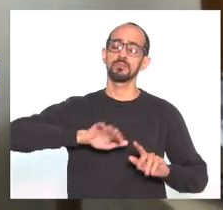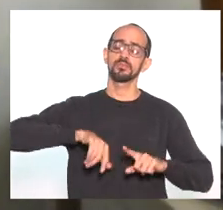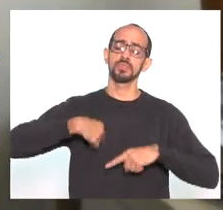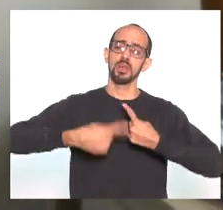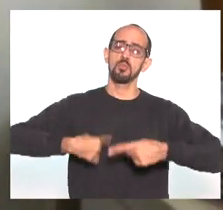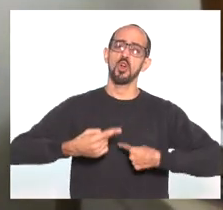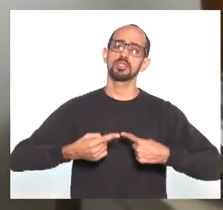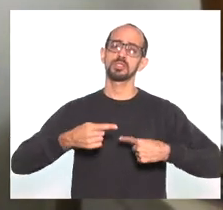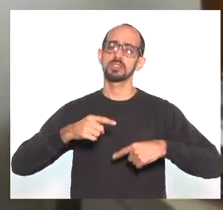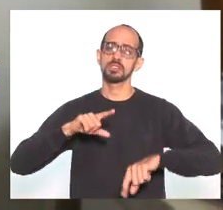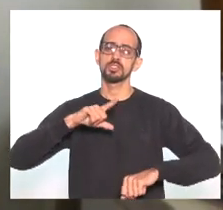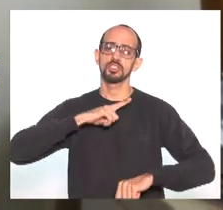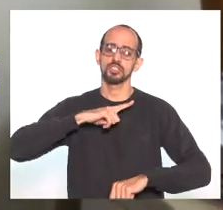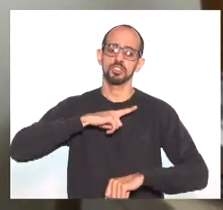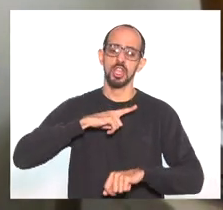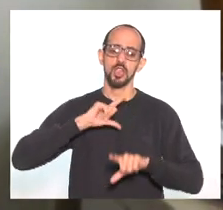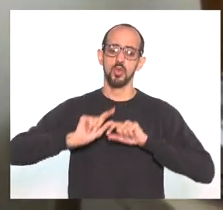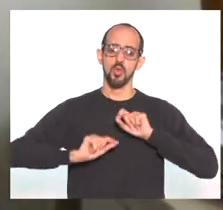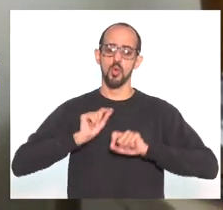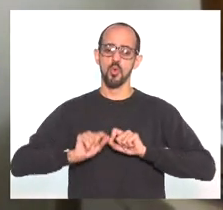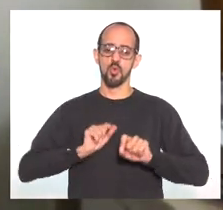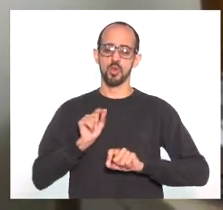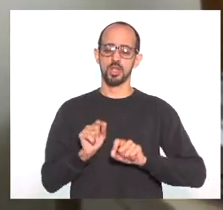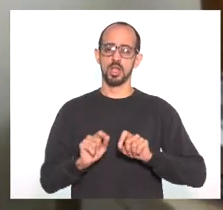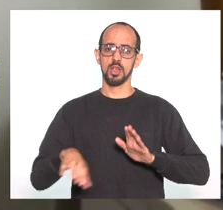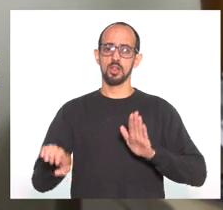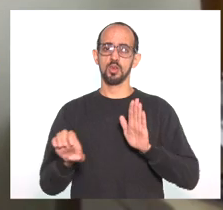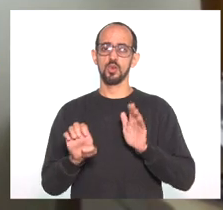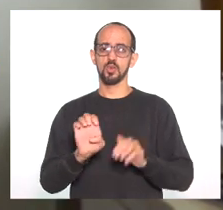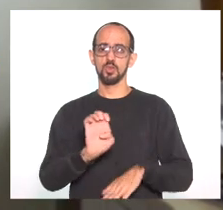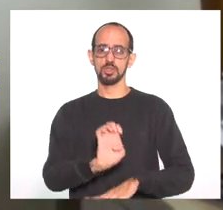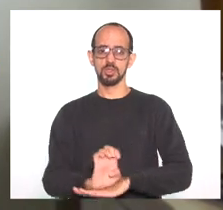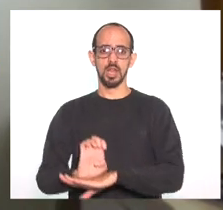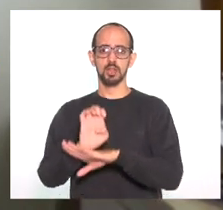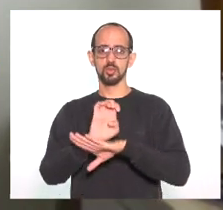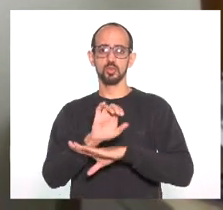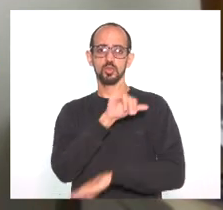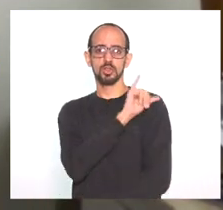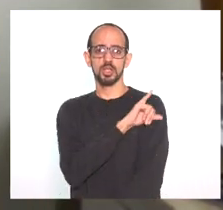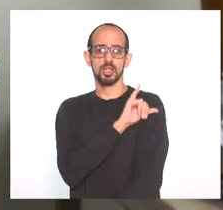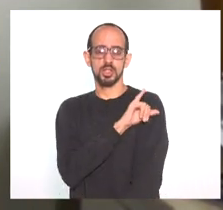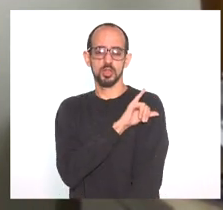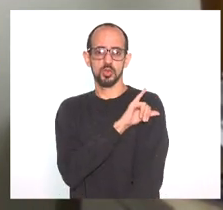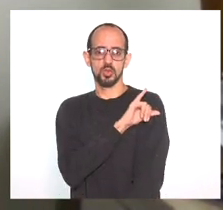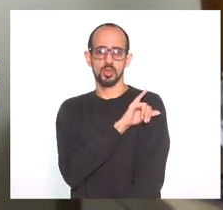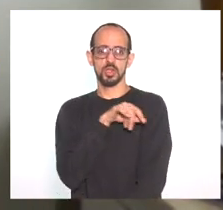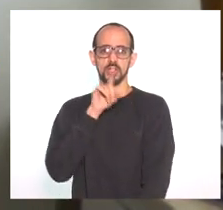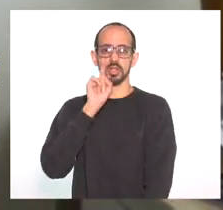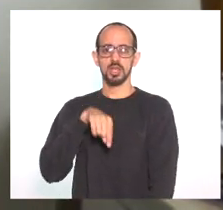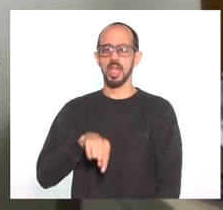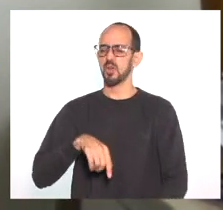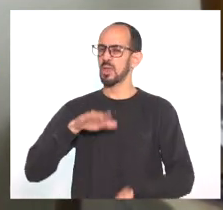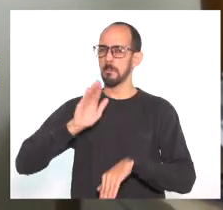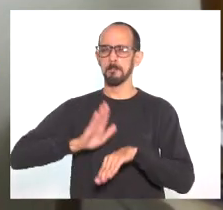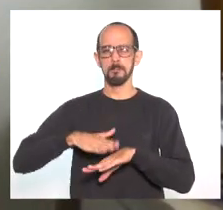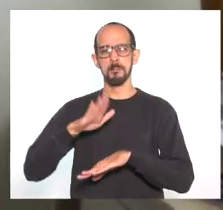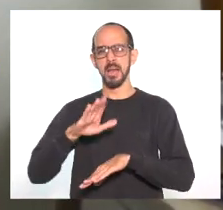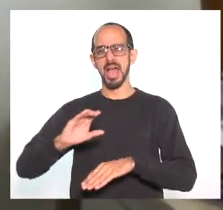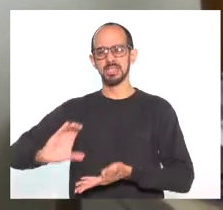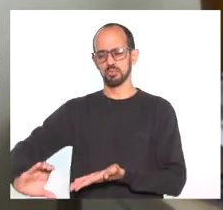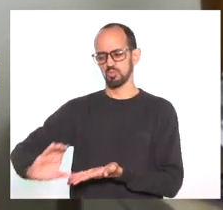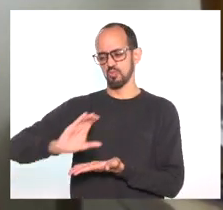Depois, situamos aqui o Estado do Rio de Janeiro como aquele que mais